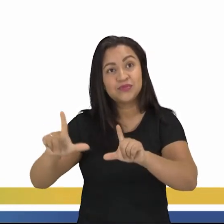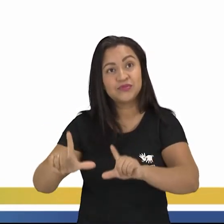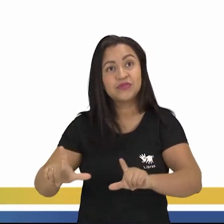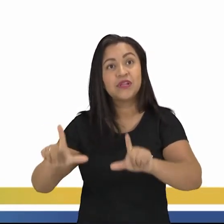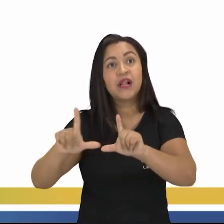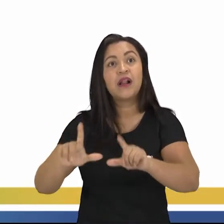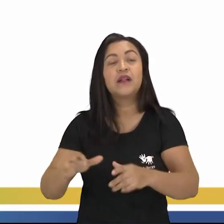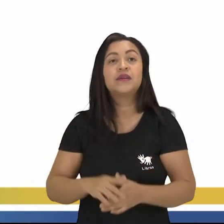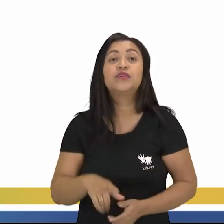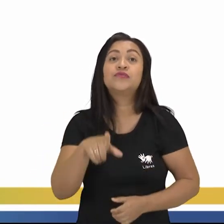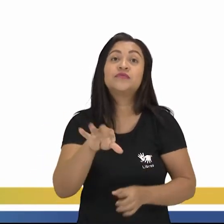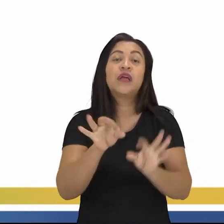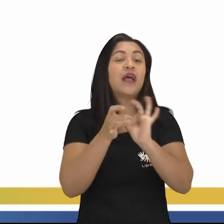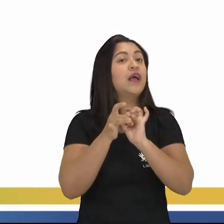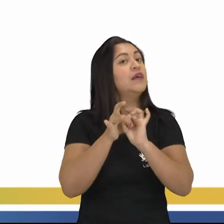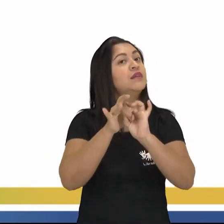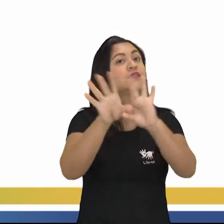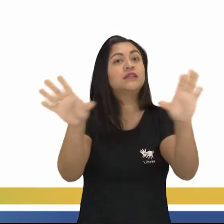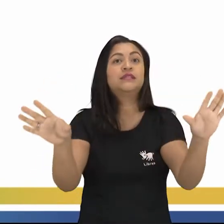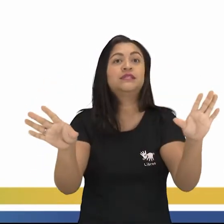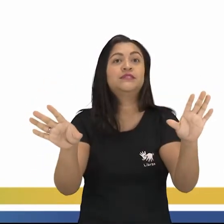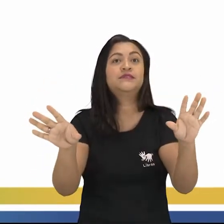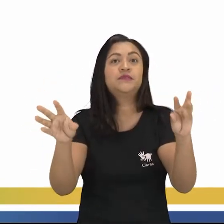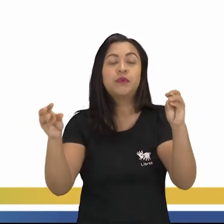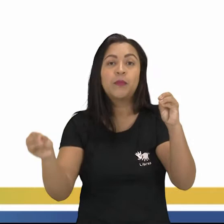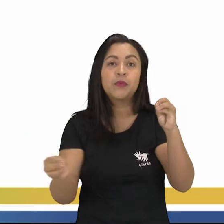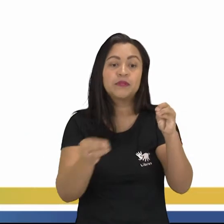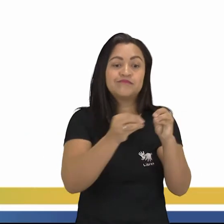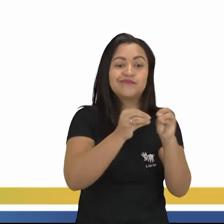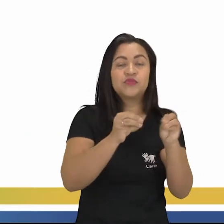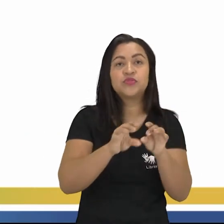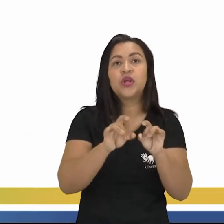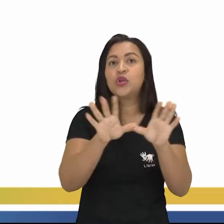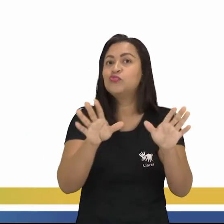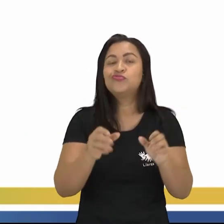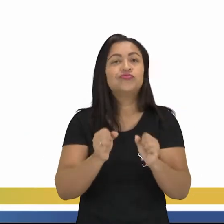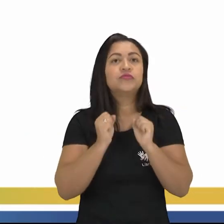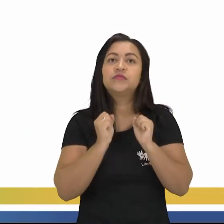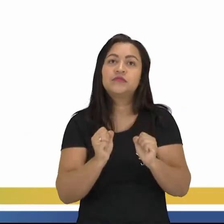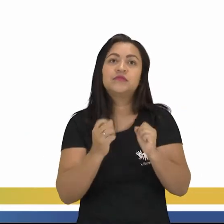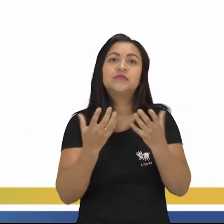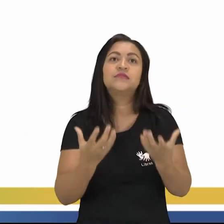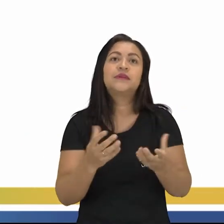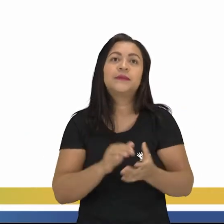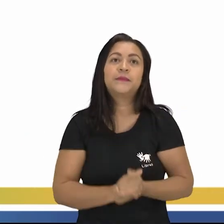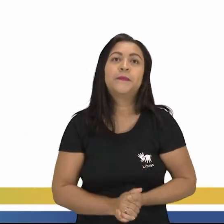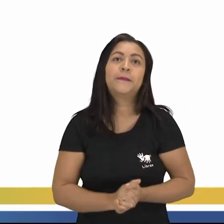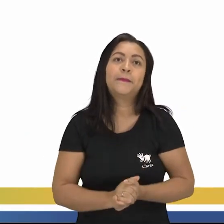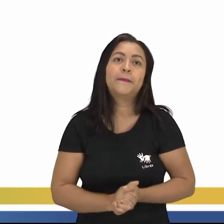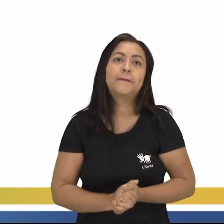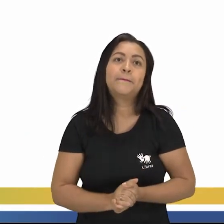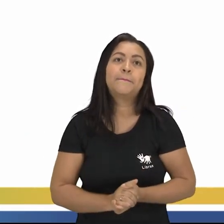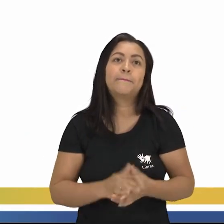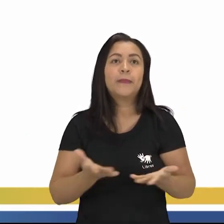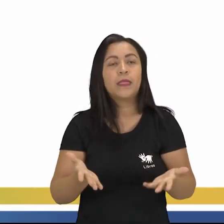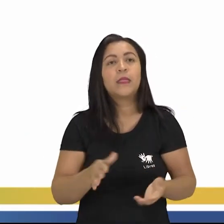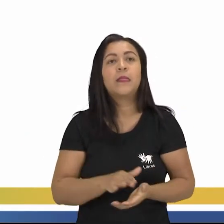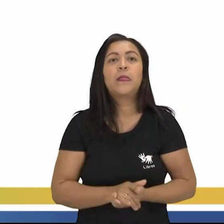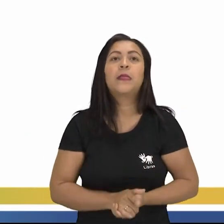poder montar o seu resultado da forma que você imaginar. Já que ela é uma situação imaginária, né? A second